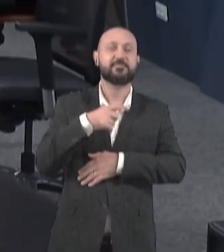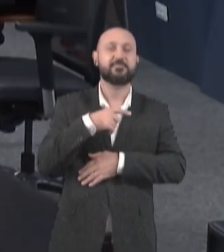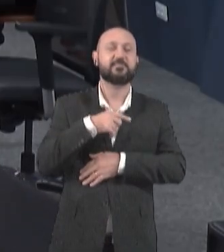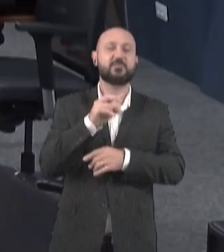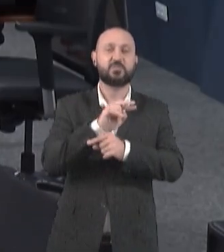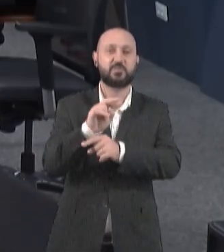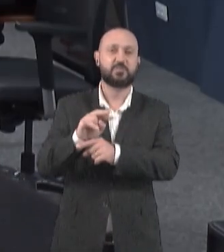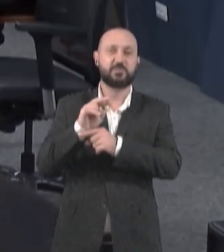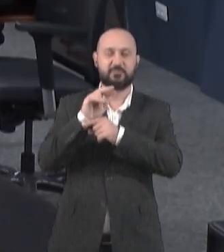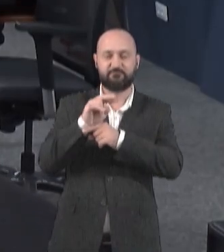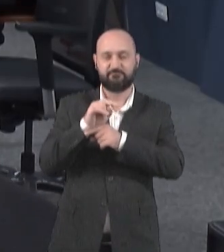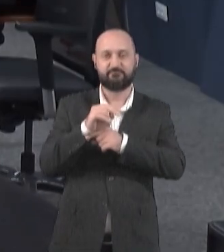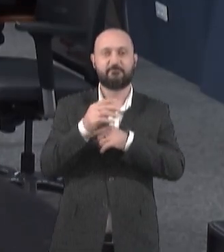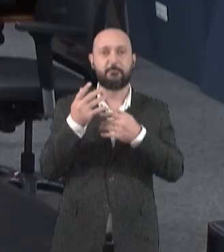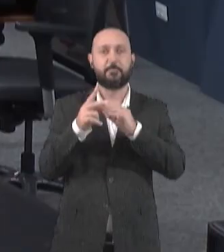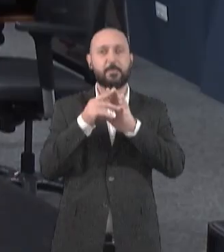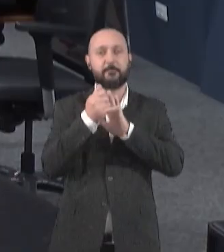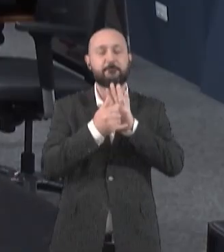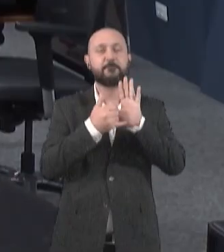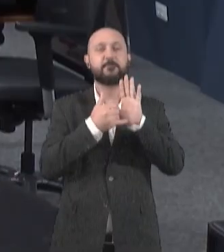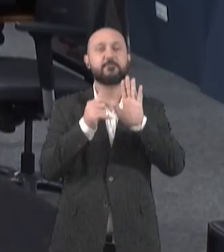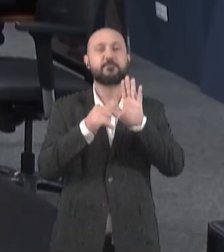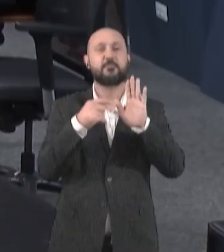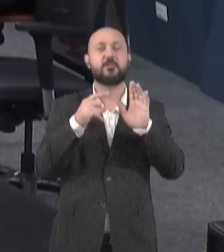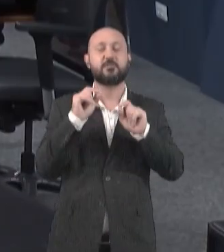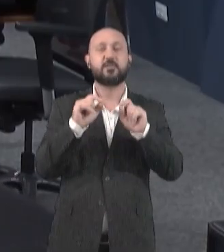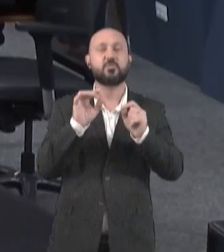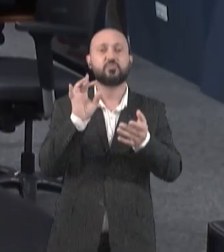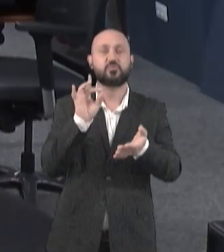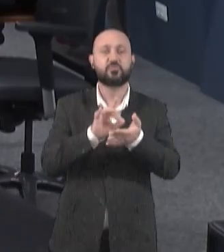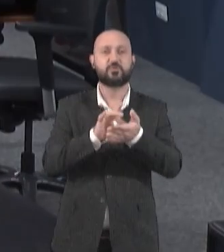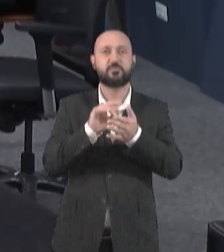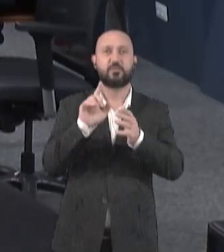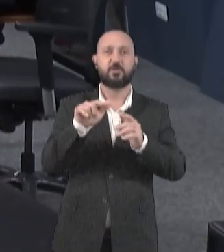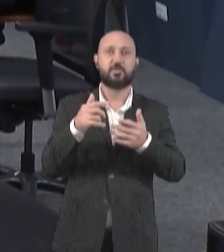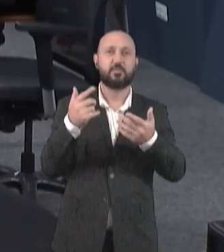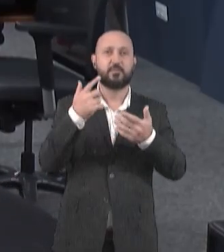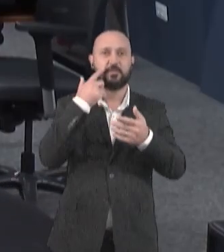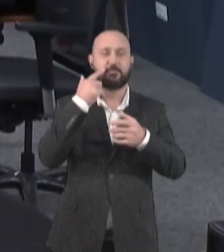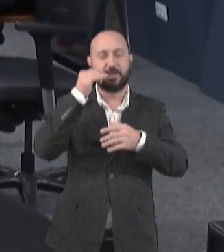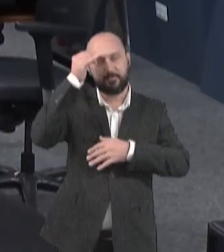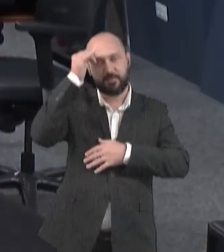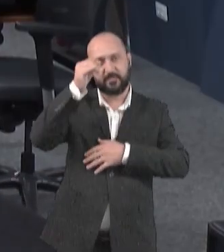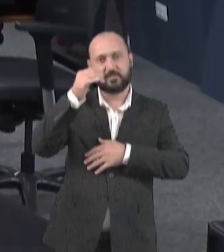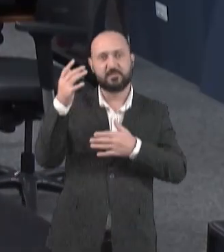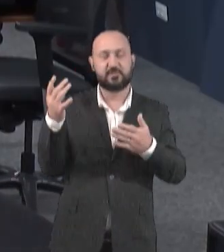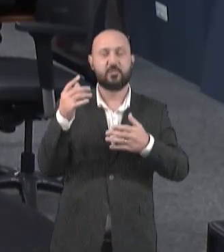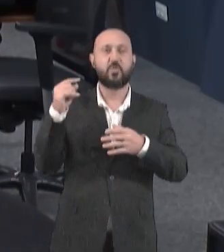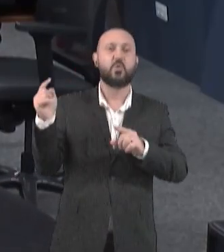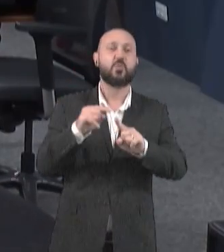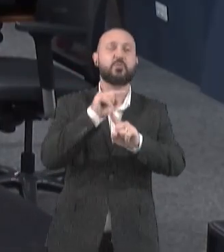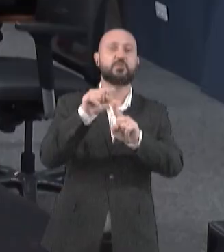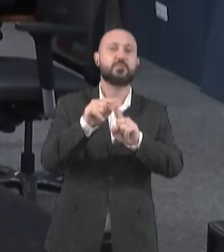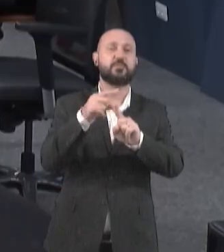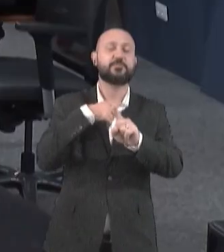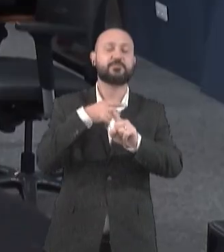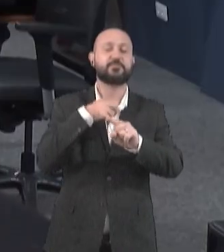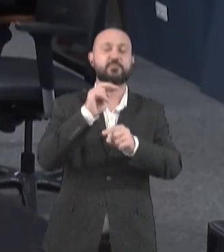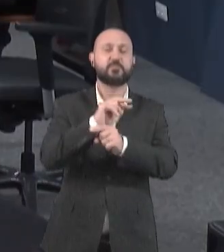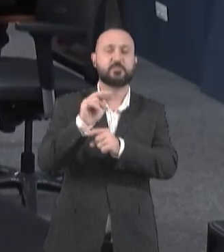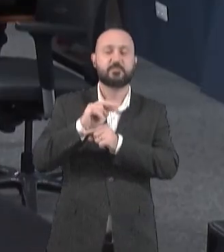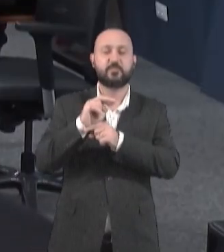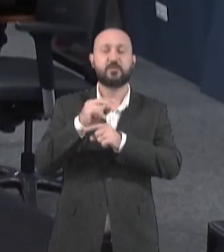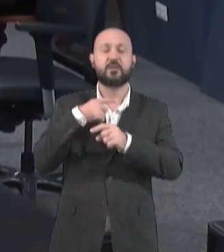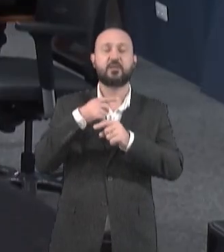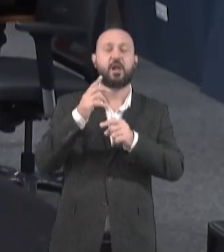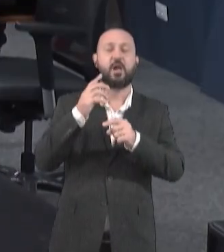da preservação e da conservação. Então o projeto trata exatamente disso, né, da prevenção, porque não é objetivo você ficar multando pessoas